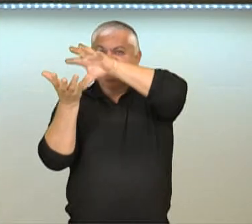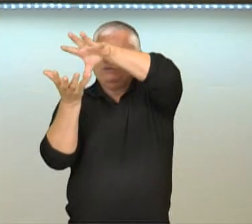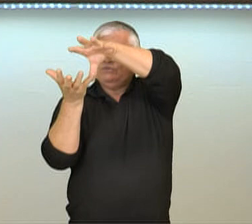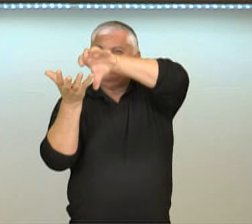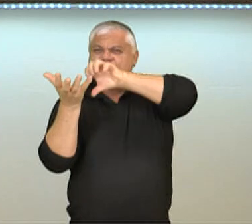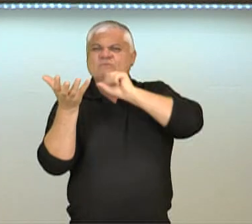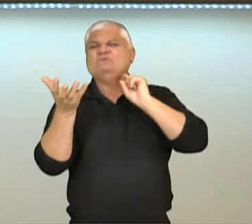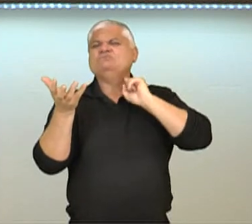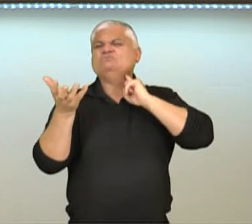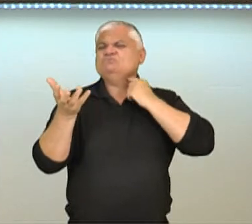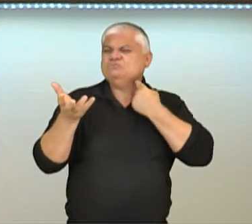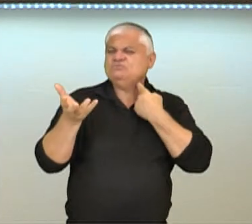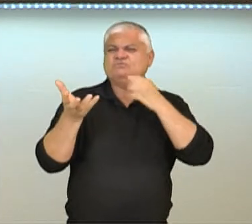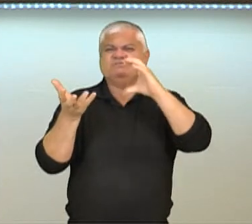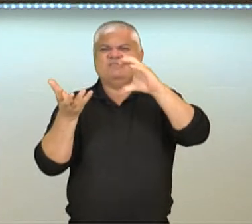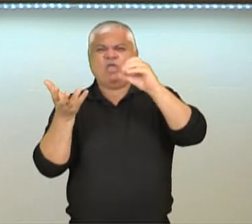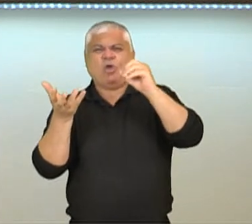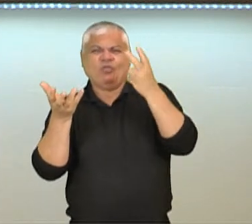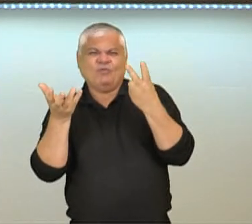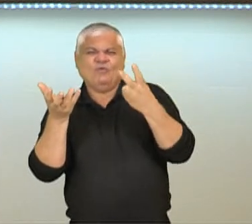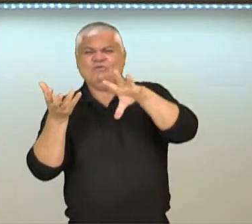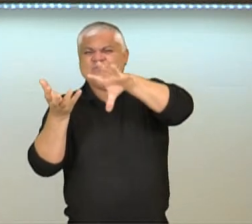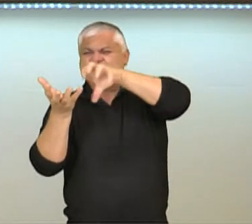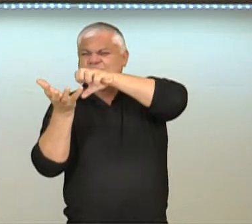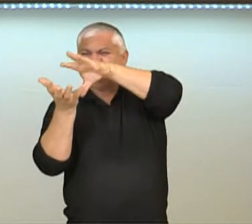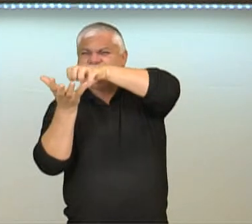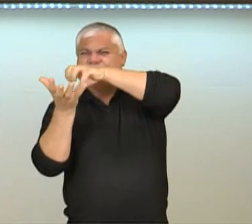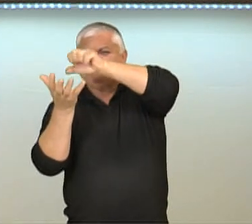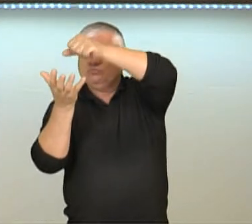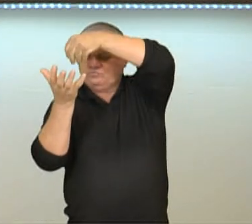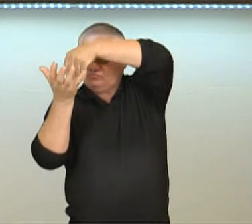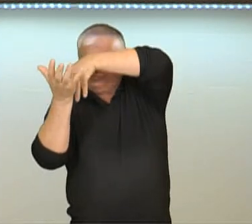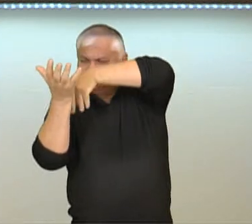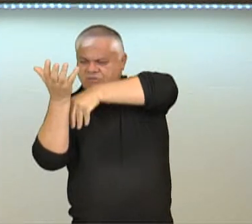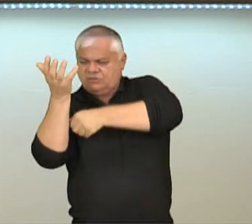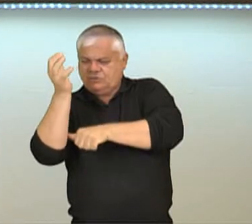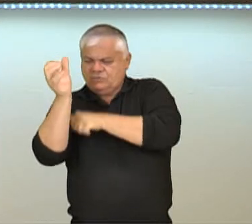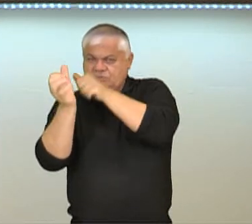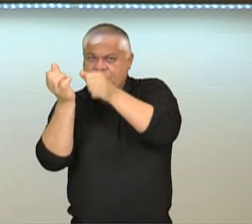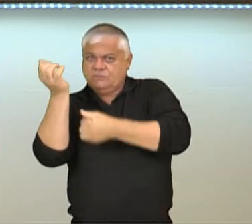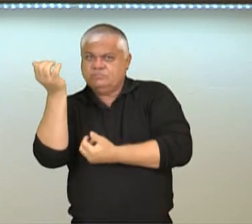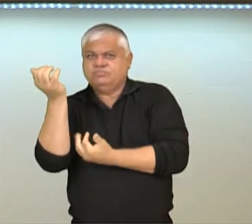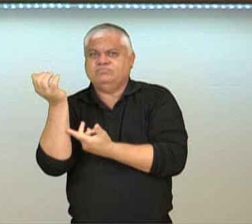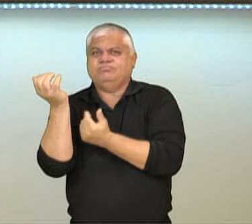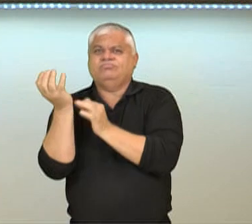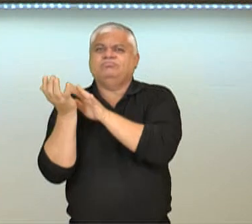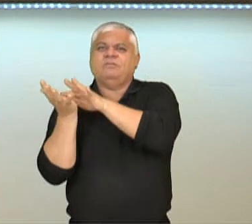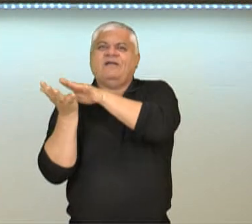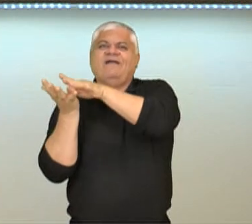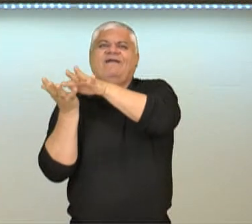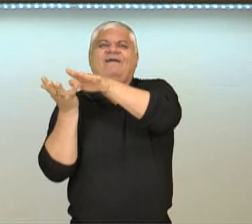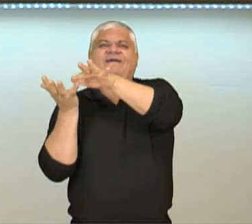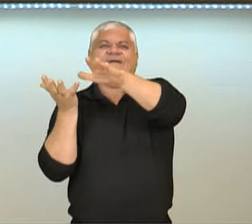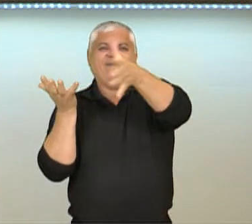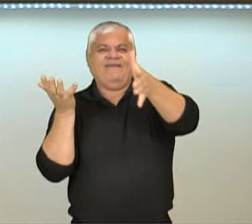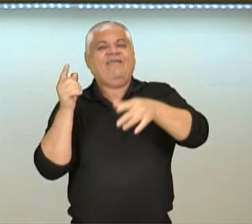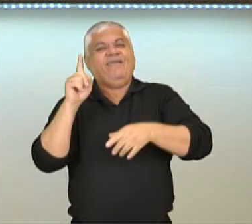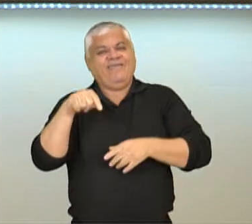a energia luminosa e vai transformar. Gente, tudo isso que eu acabei de relatar para você, nada mais do que é